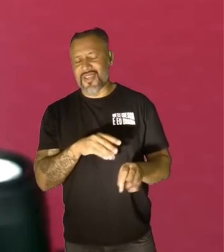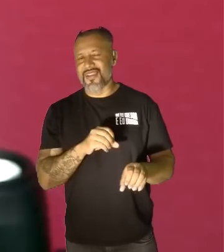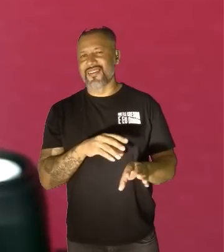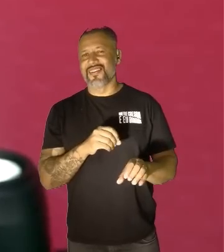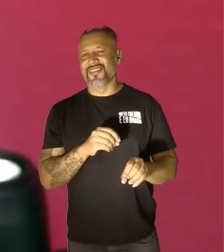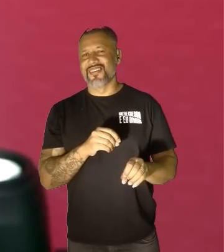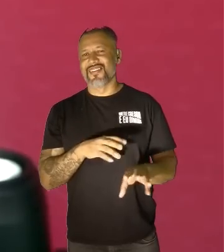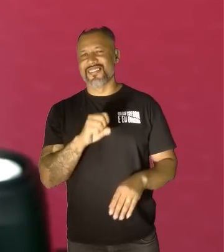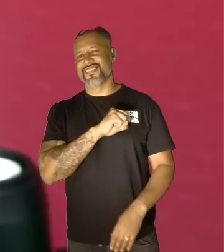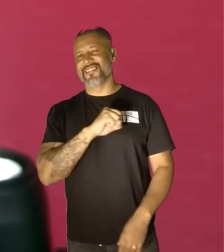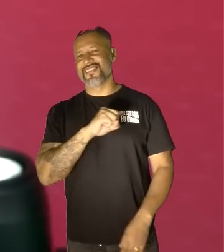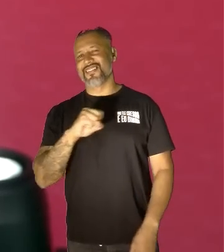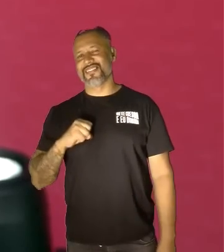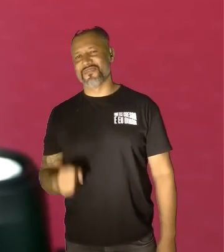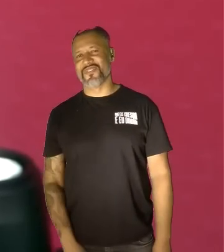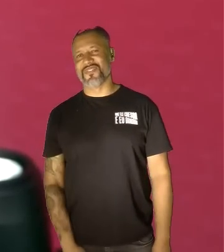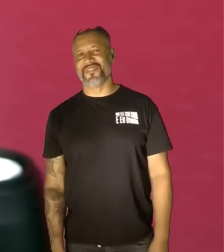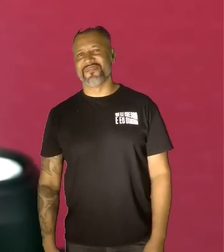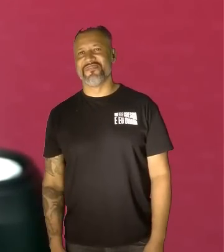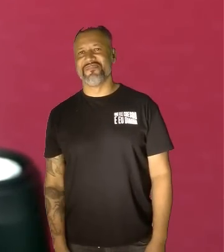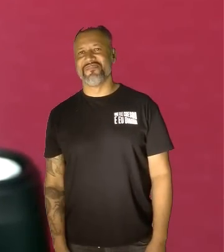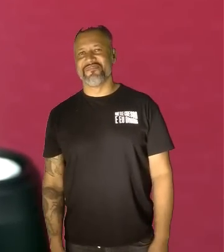hoje eu vou descer lá e vou conversar com ele.